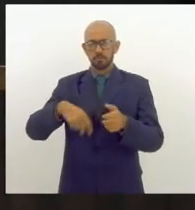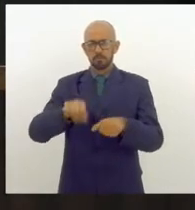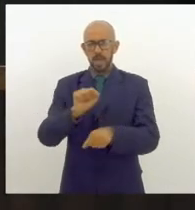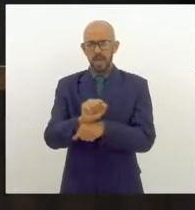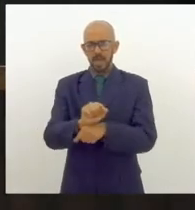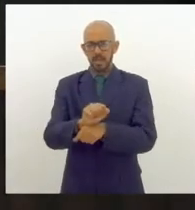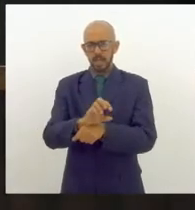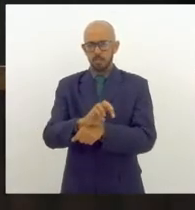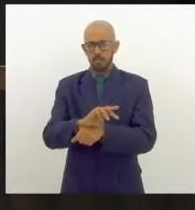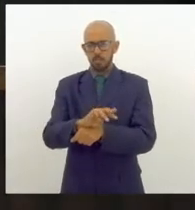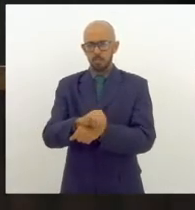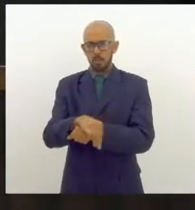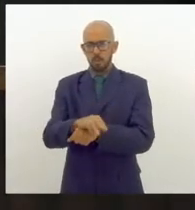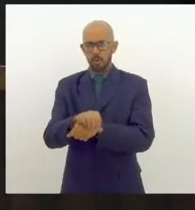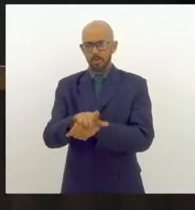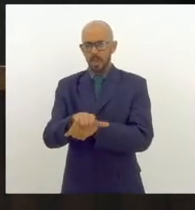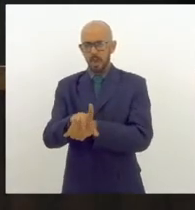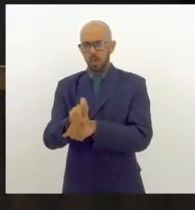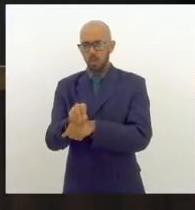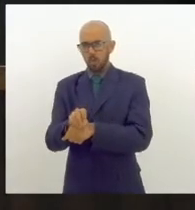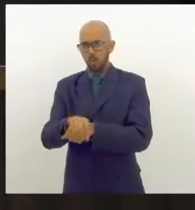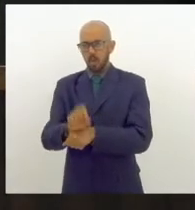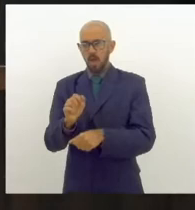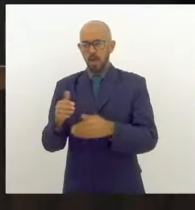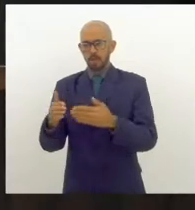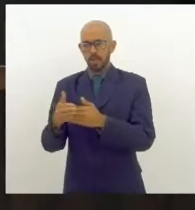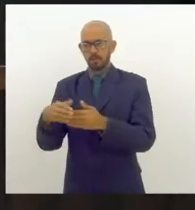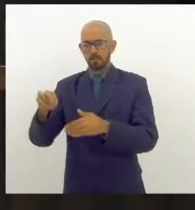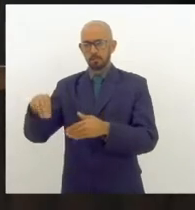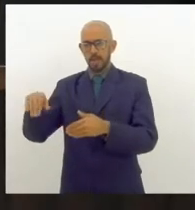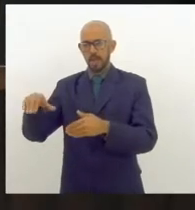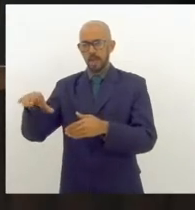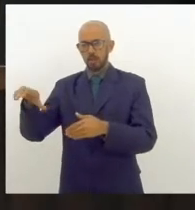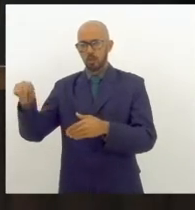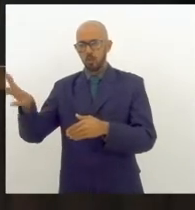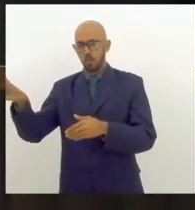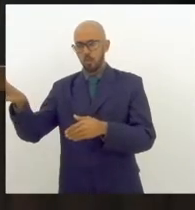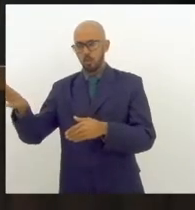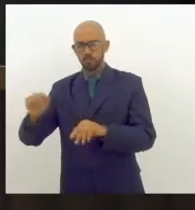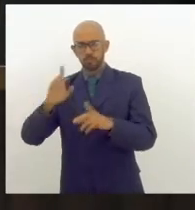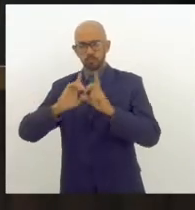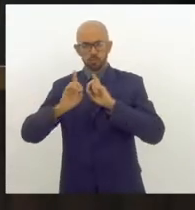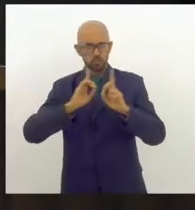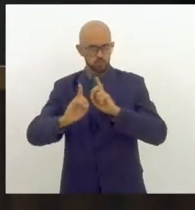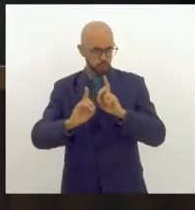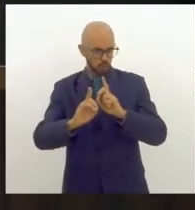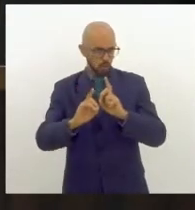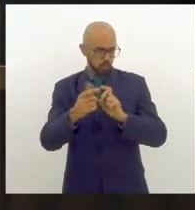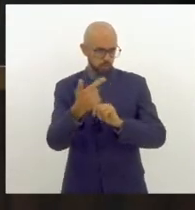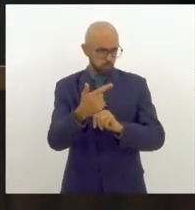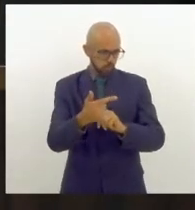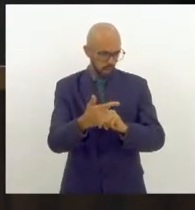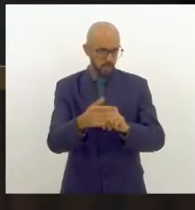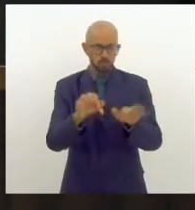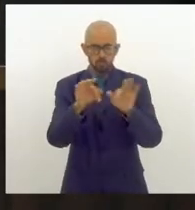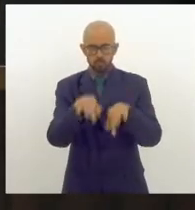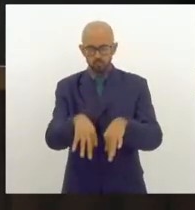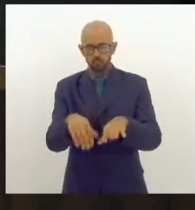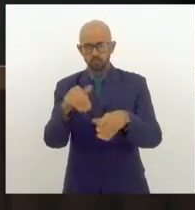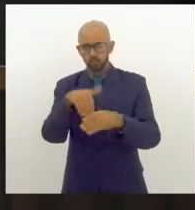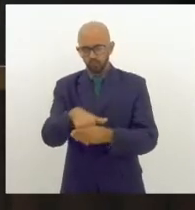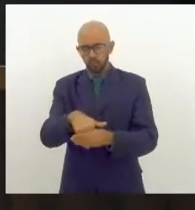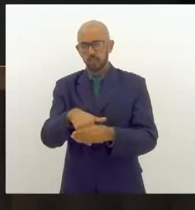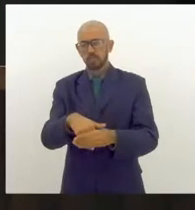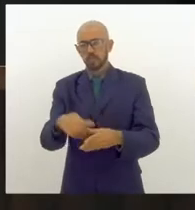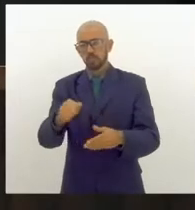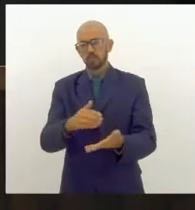bairro 70, no município de Cachoeira de Macacu. Em discussão, não havendo quem queira discutir, encerrar a discussão, em votação, se os que